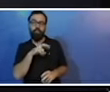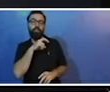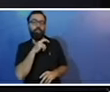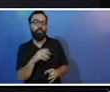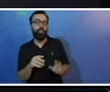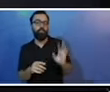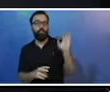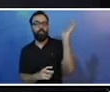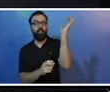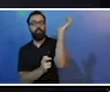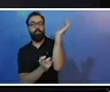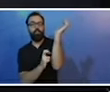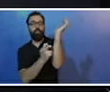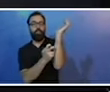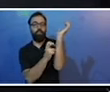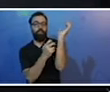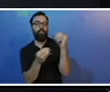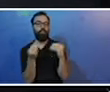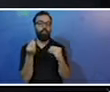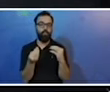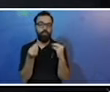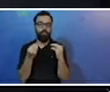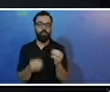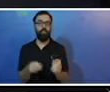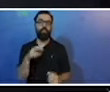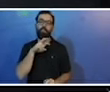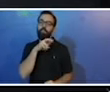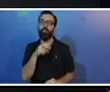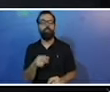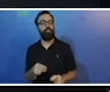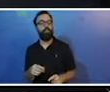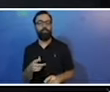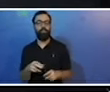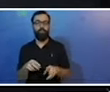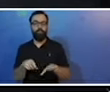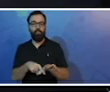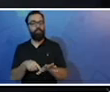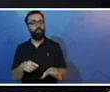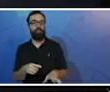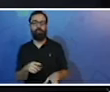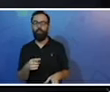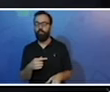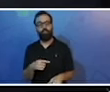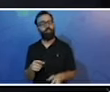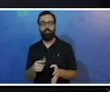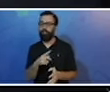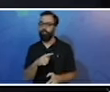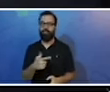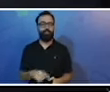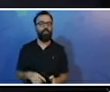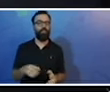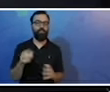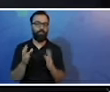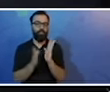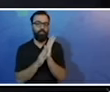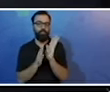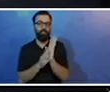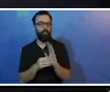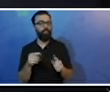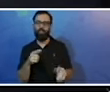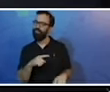no pezinhos de limão se as cobras não tem pé se as cobras não tem mão como é que as